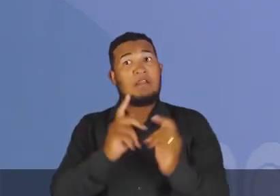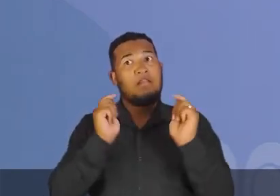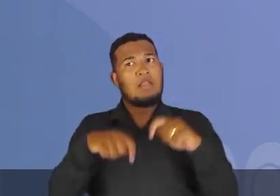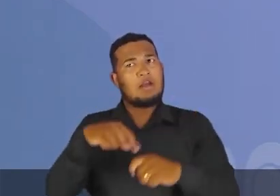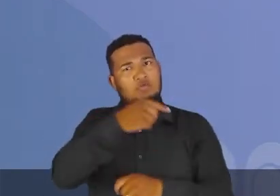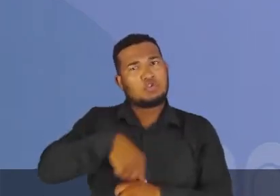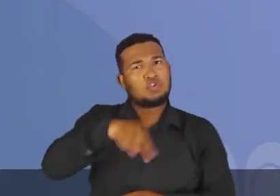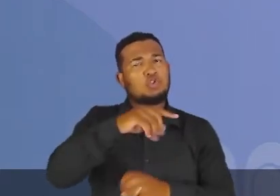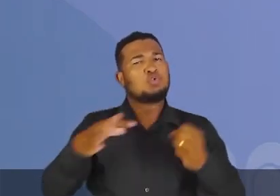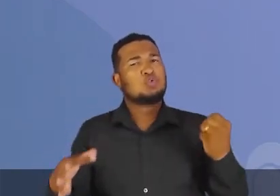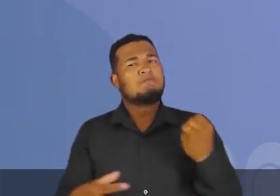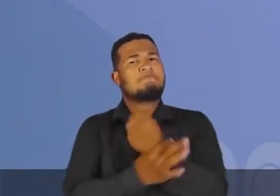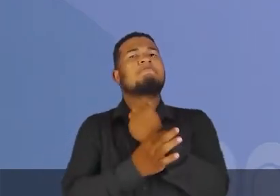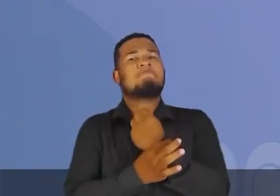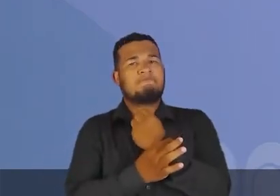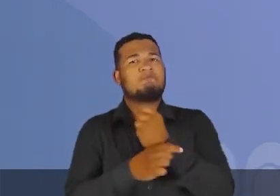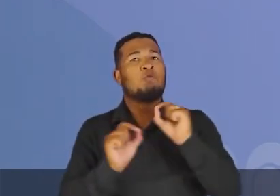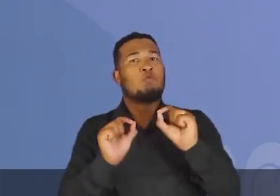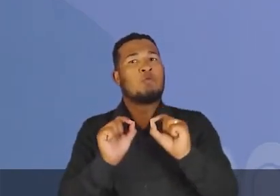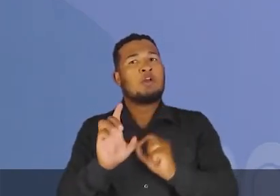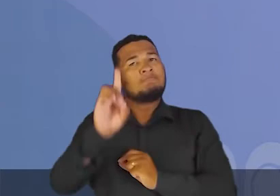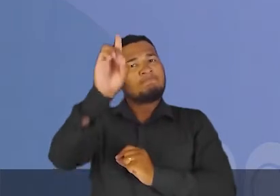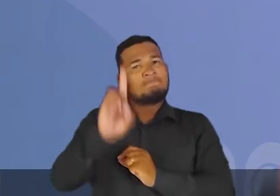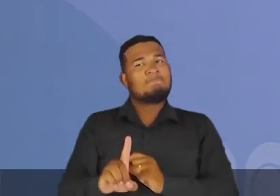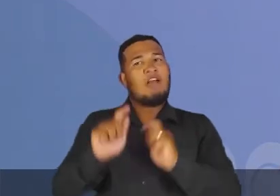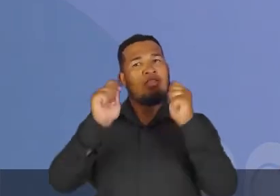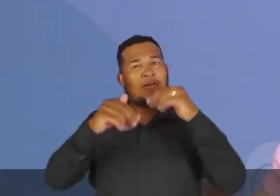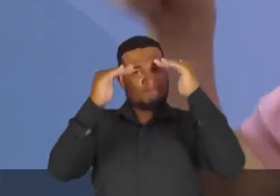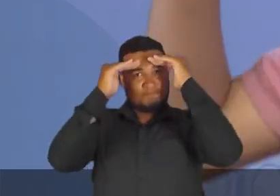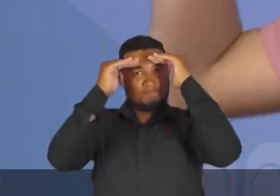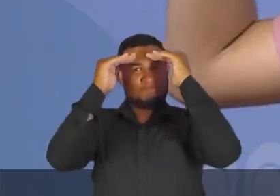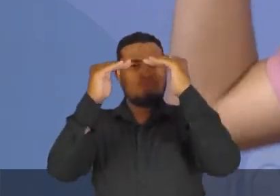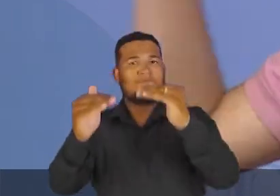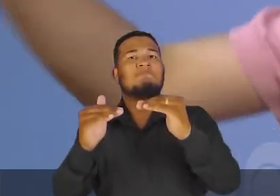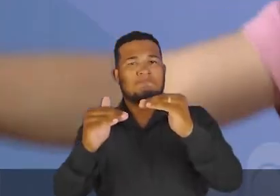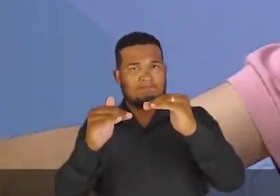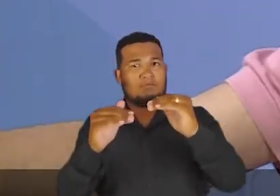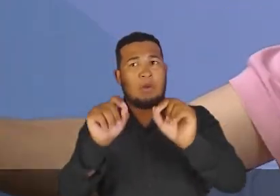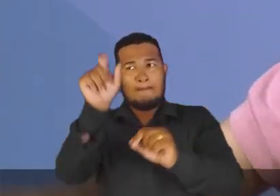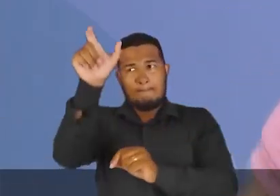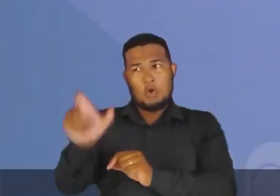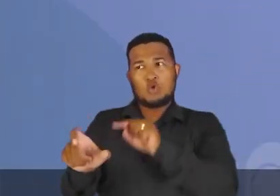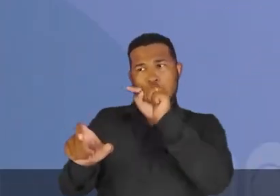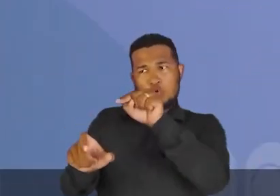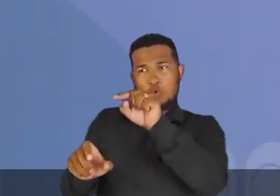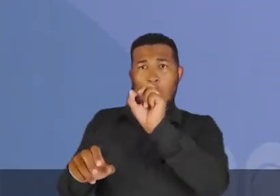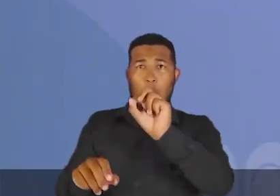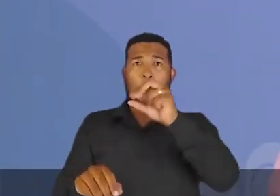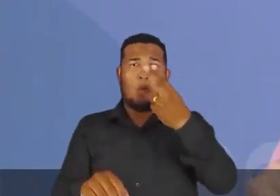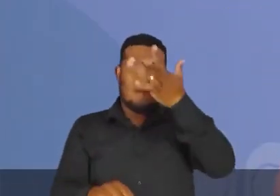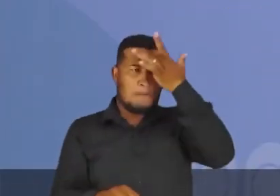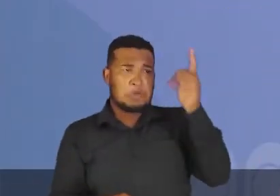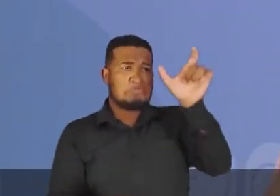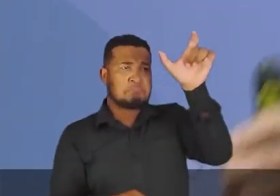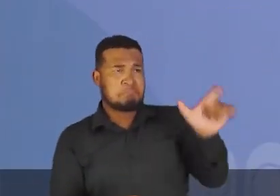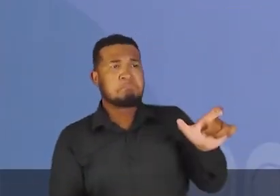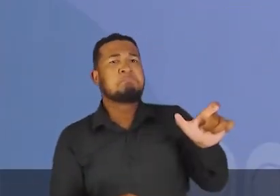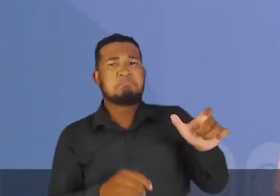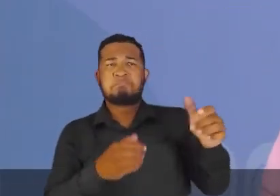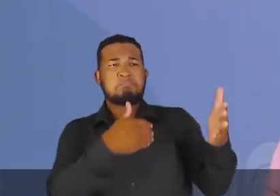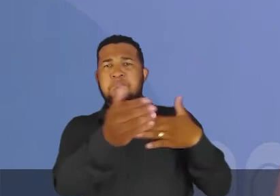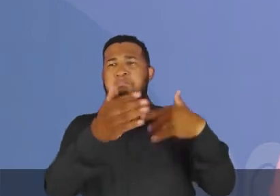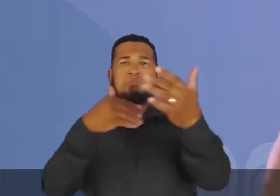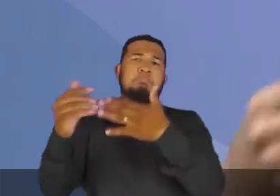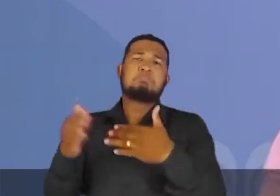consiga garantir que esse direito seja respeitado para uma pessoa X ou uma pessoa Y, para uma pessoa